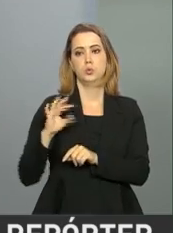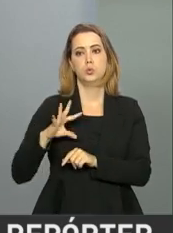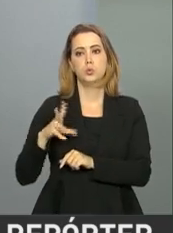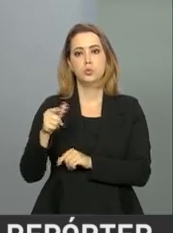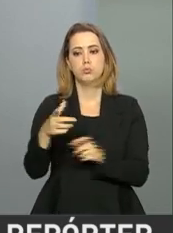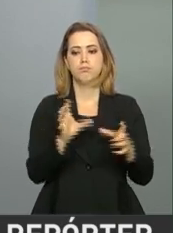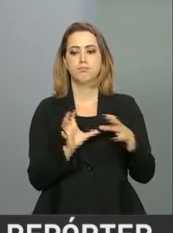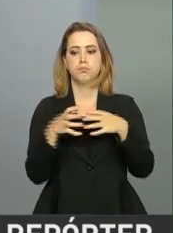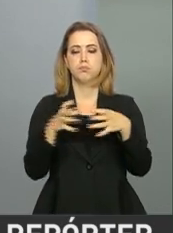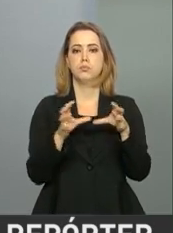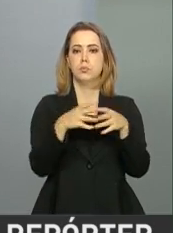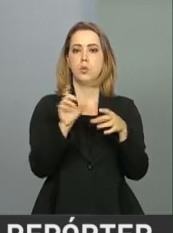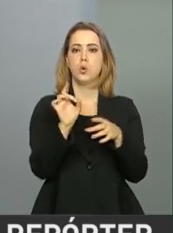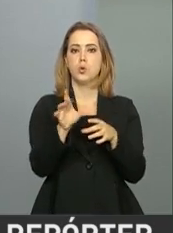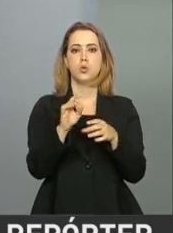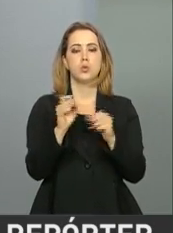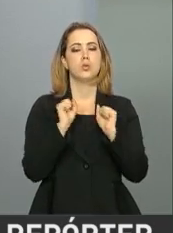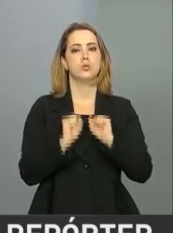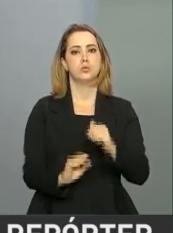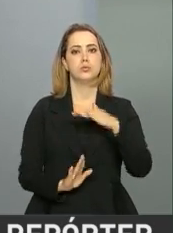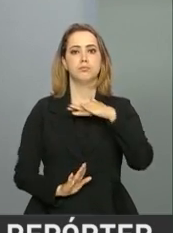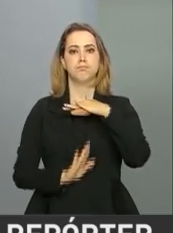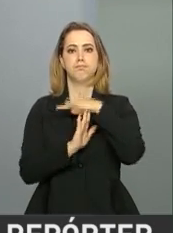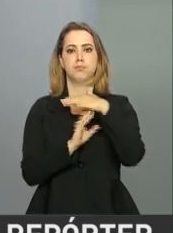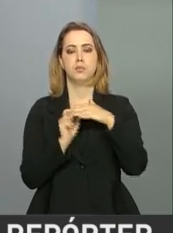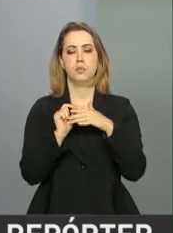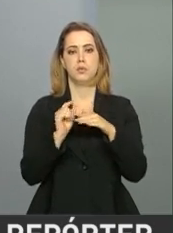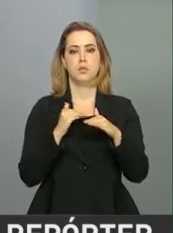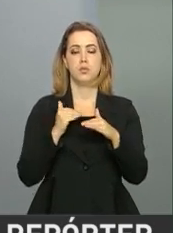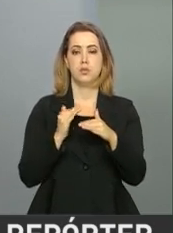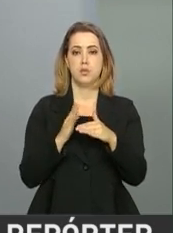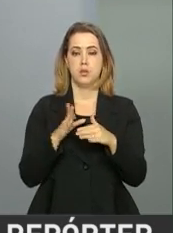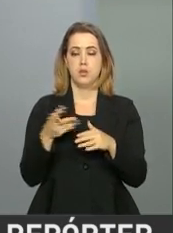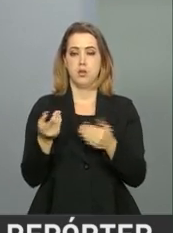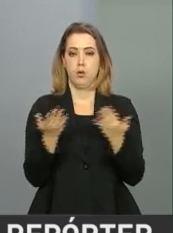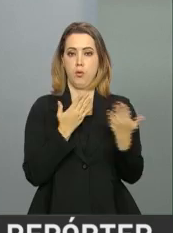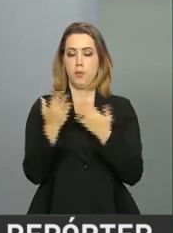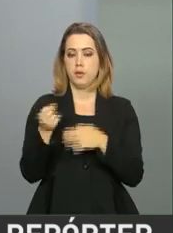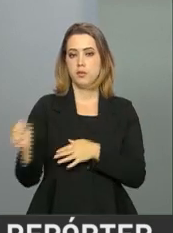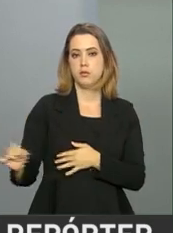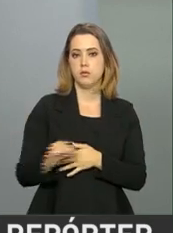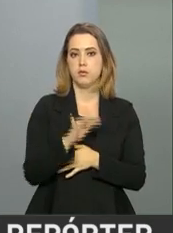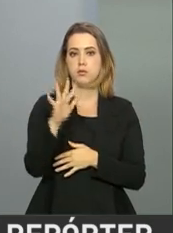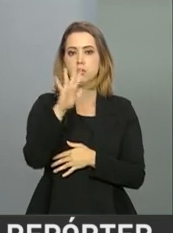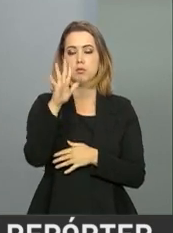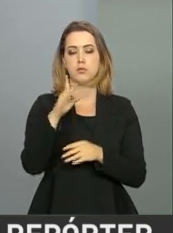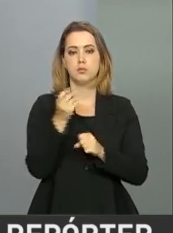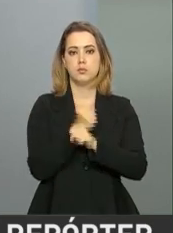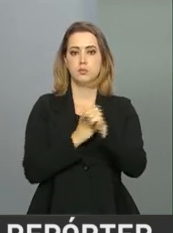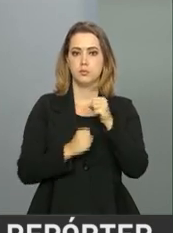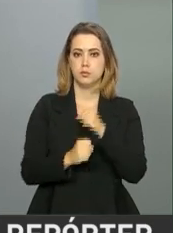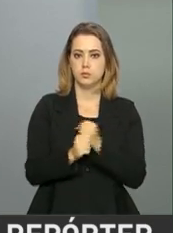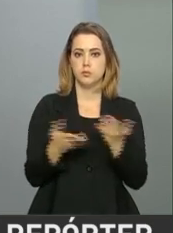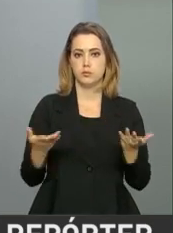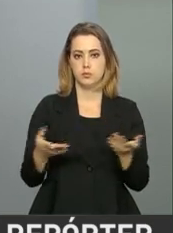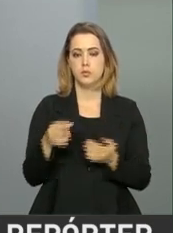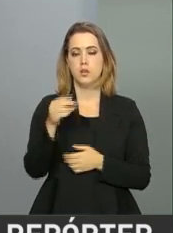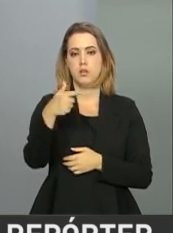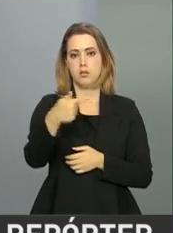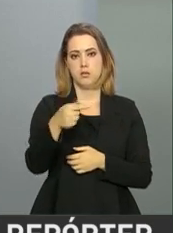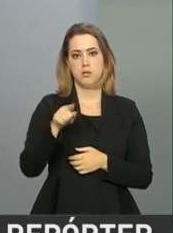do governo federal só poderão aumentar os gastos a partir do índice oficial de inflação previsto para este ano, que